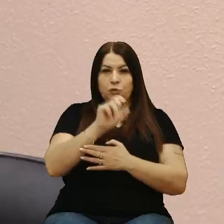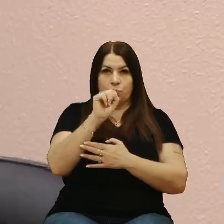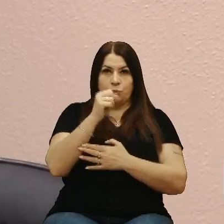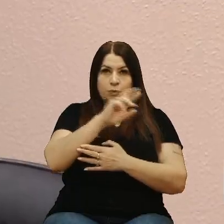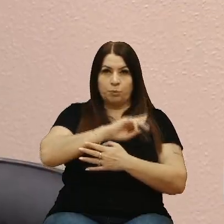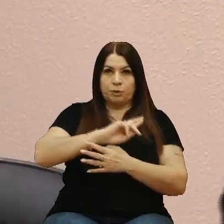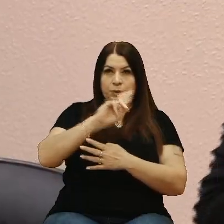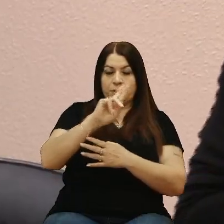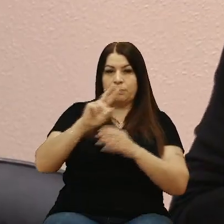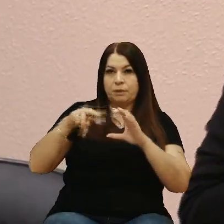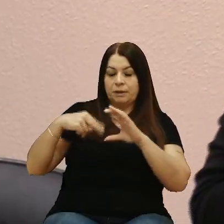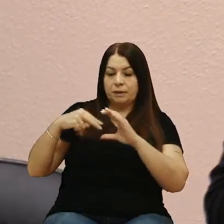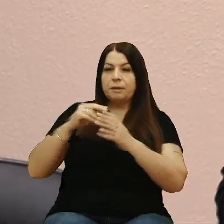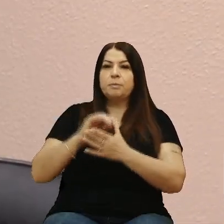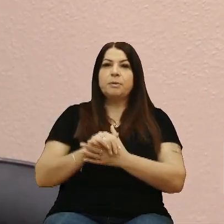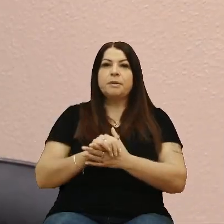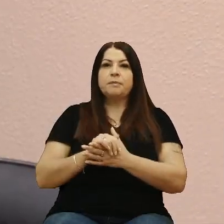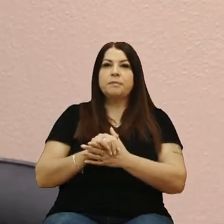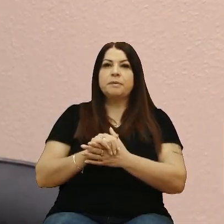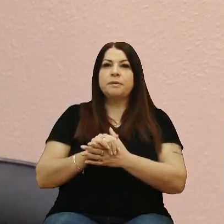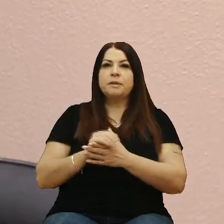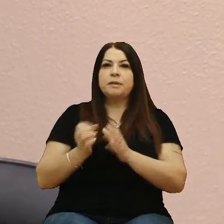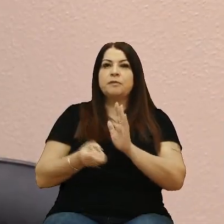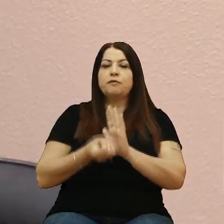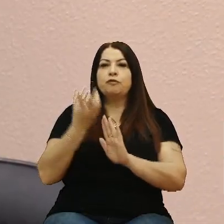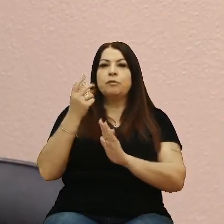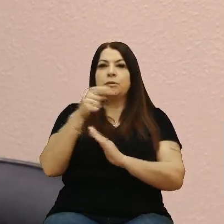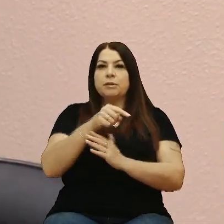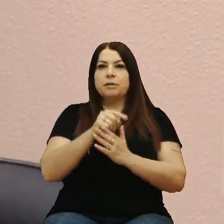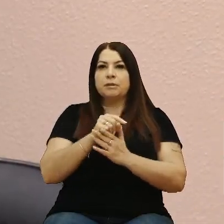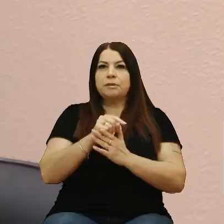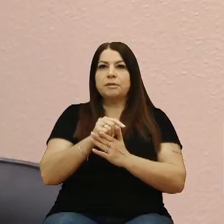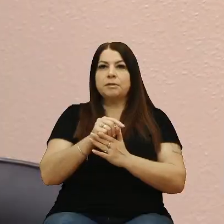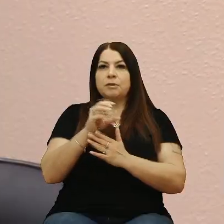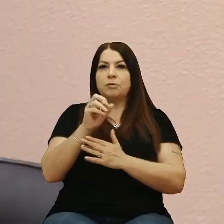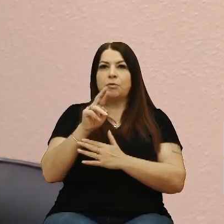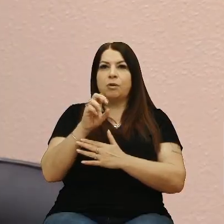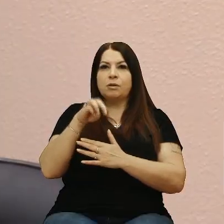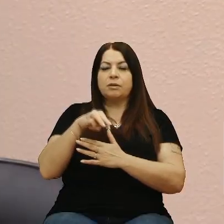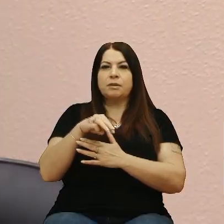representando a Câmara de Vereadores, na fundação da Ordem